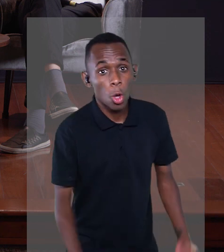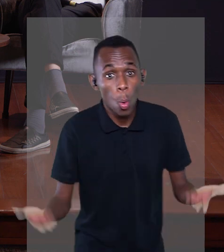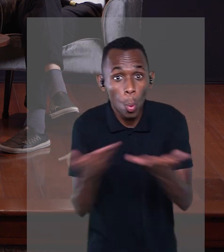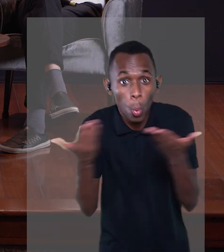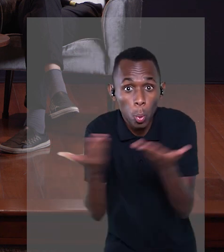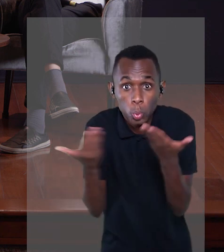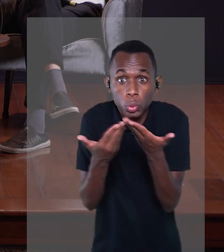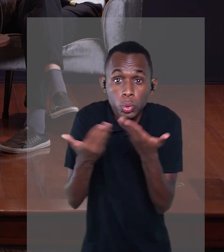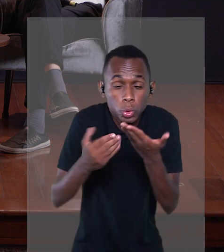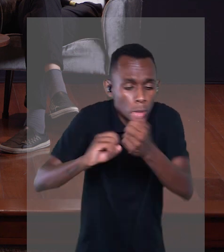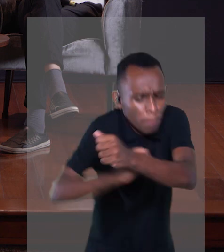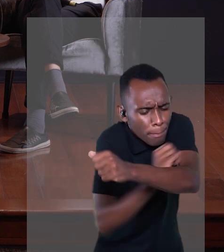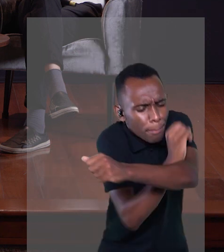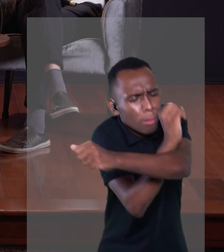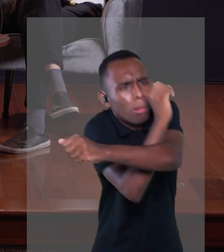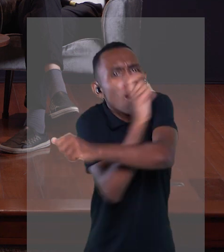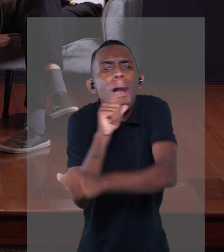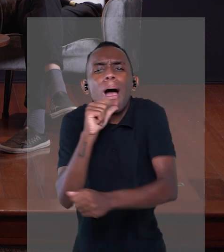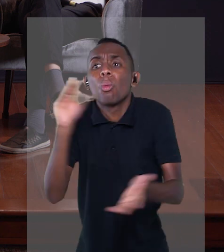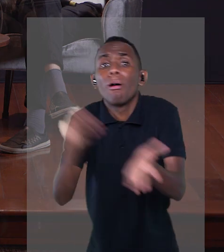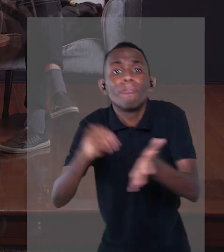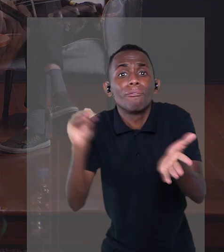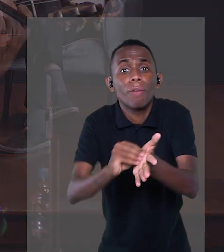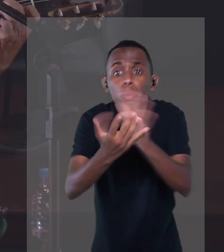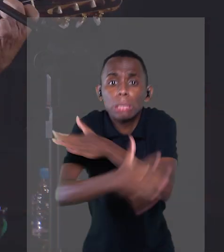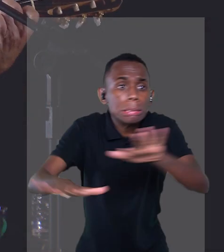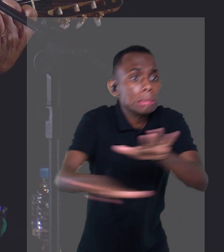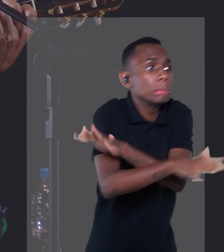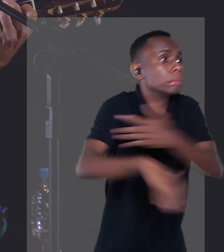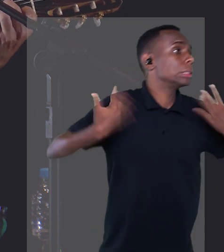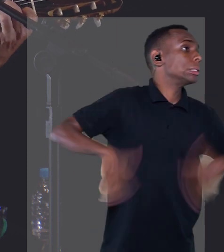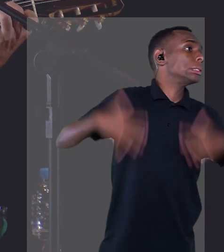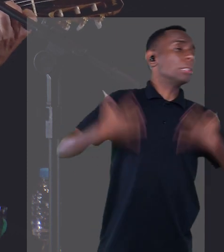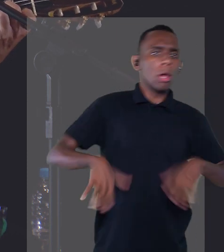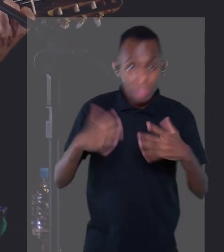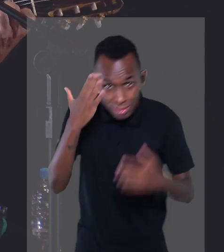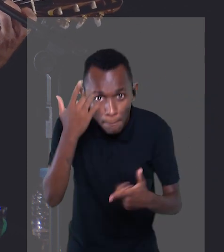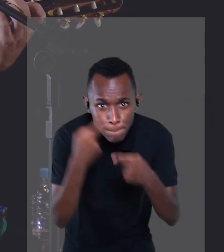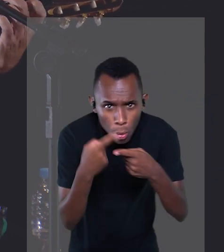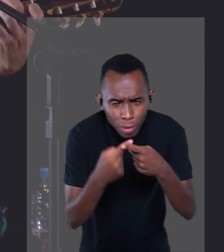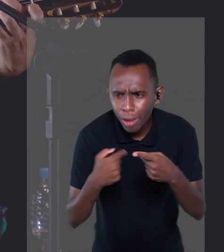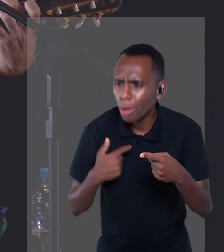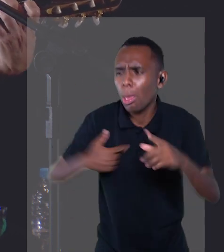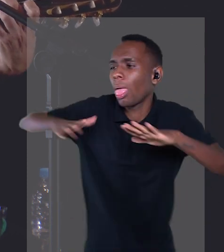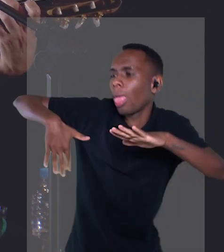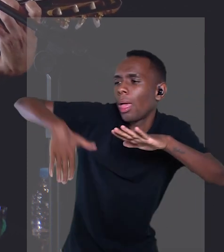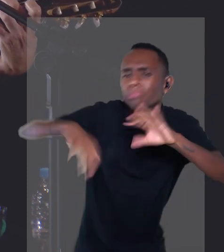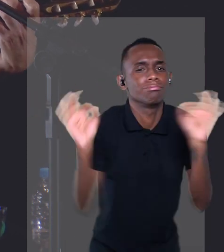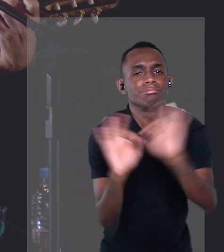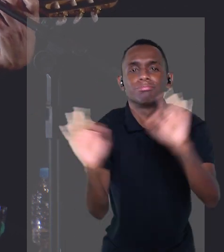Hoje amanheceu sem água no mar, só porque eu não sei